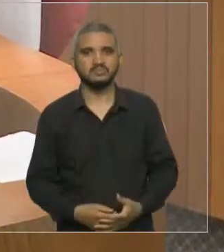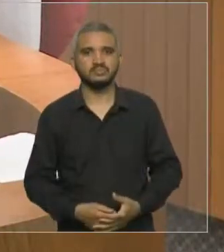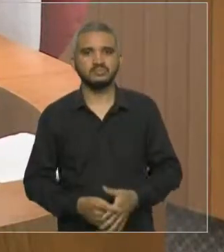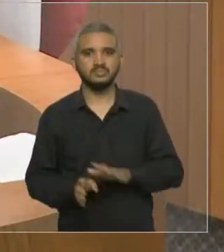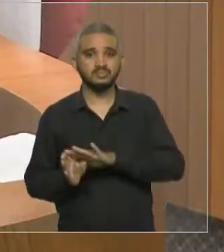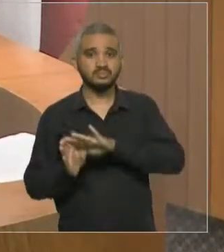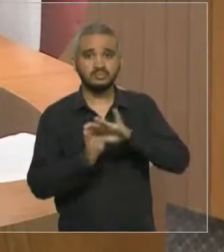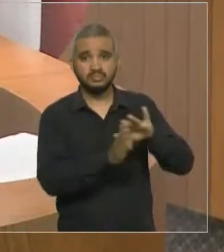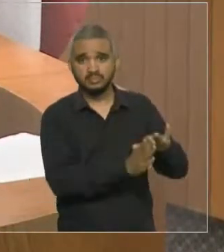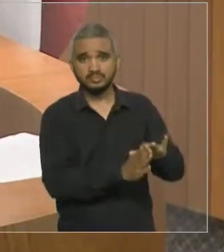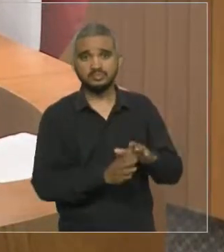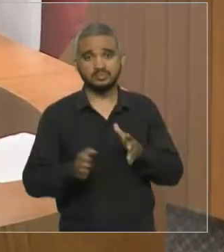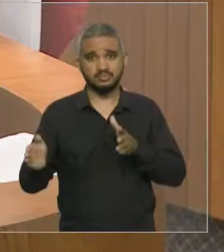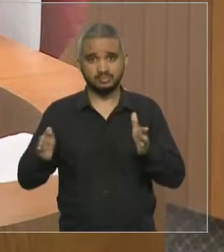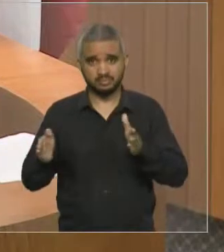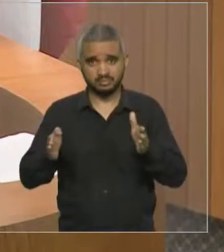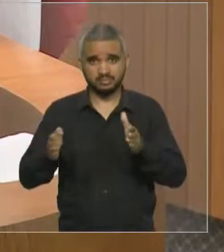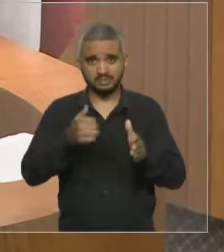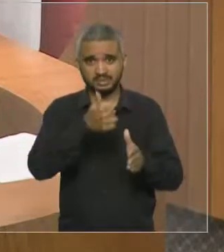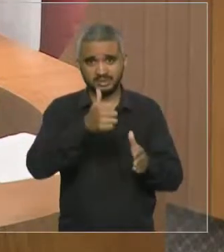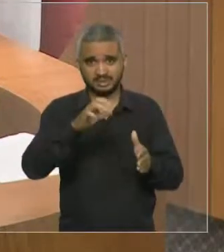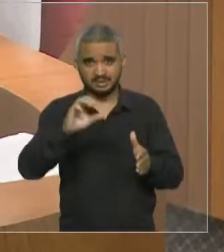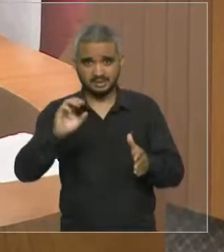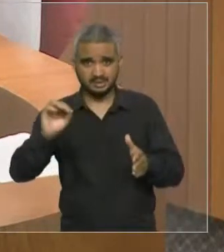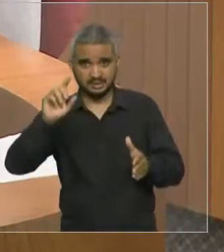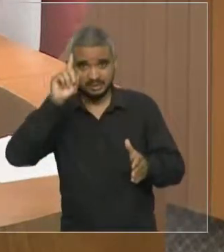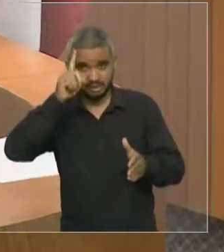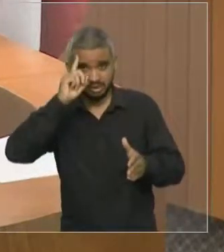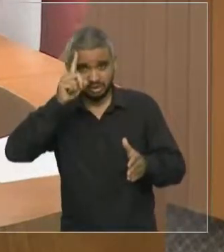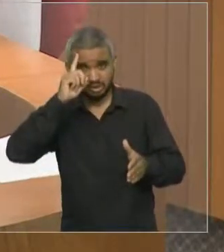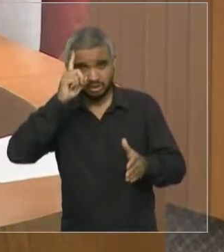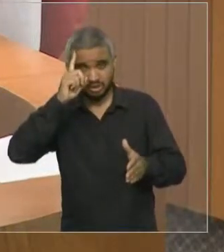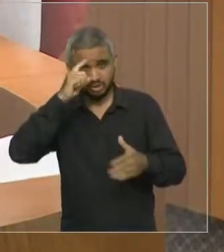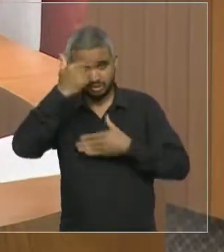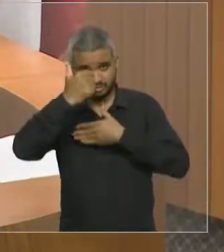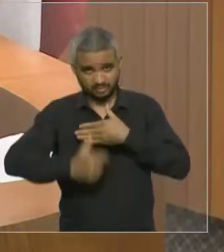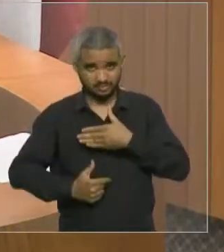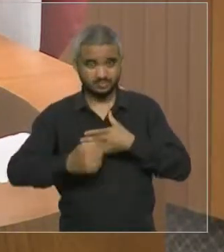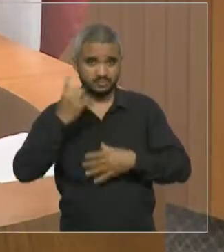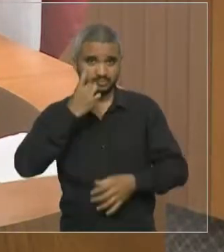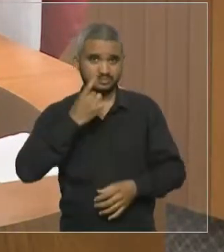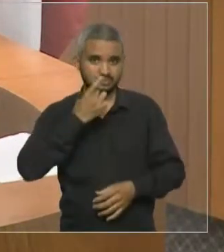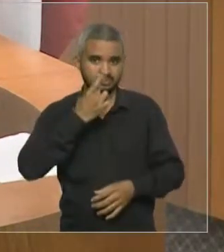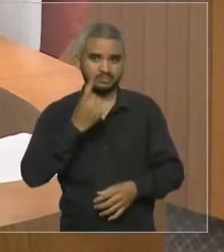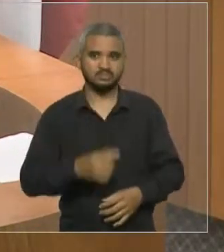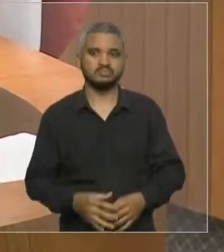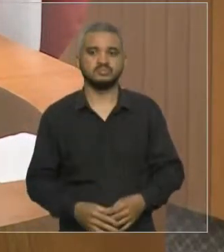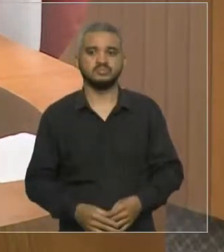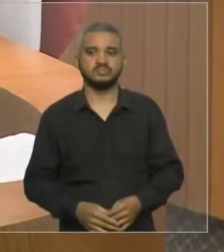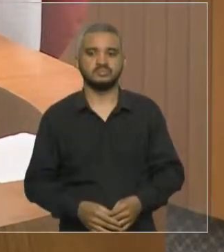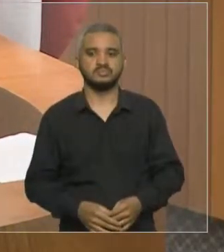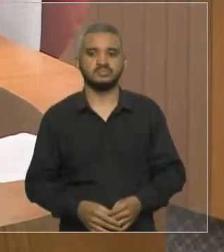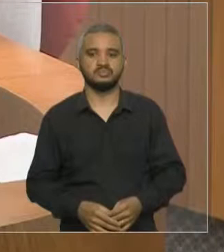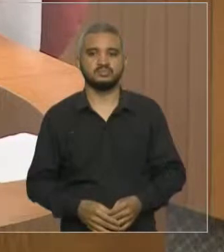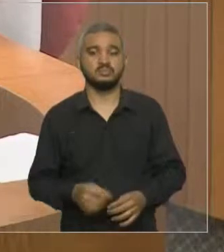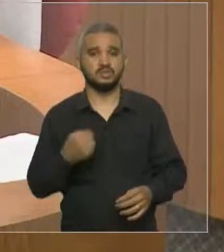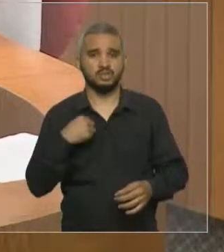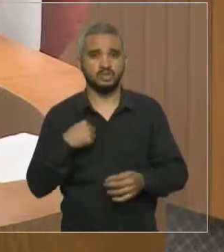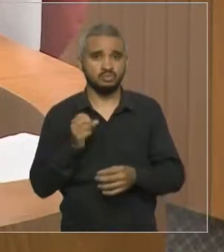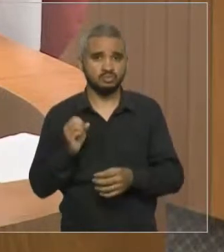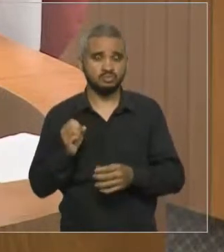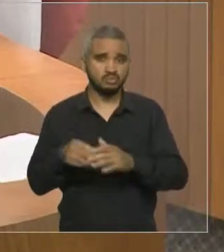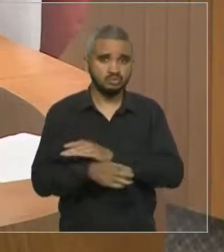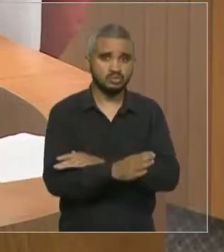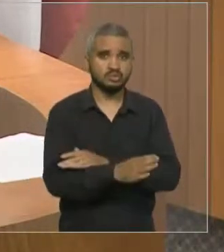primeiro dia apresentei um projeto de lei que por conta de tratar de matéria tributária nós decidimos pedir a retirada